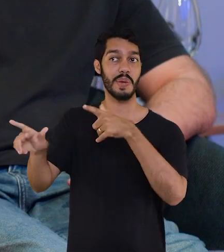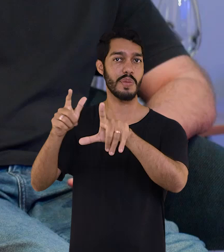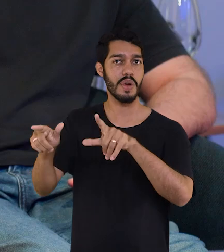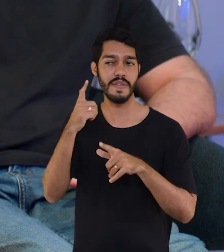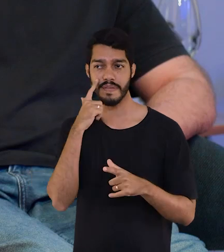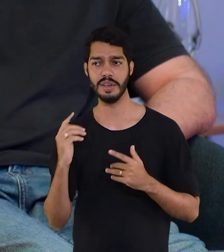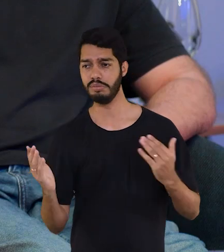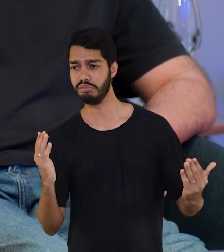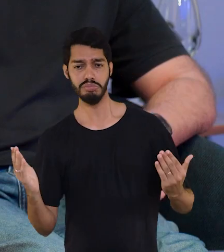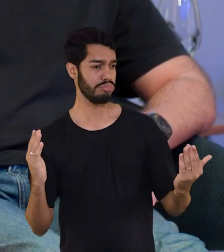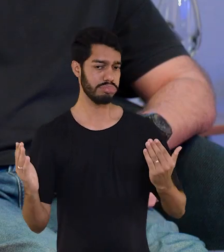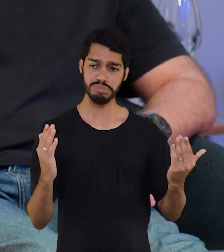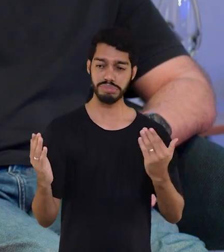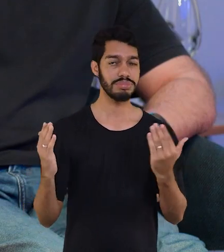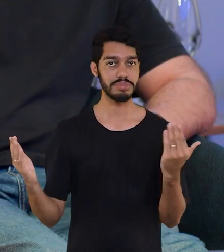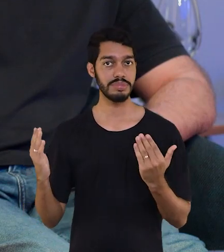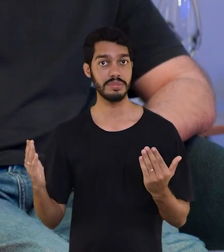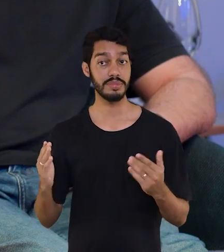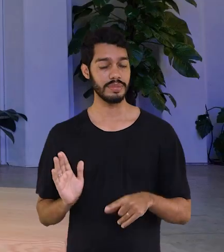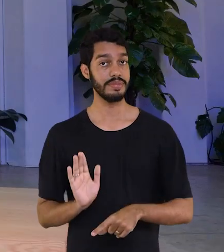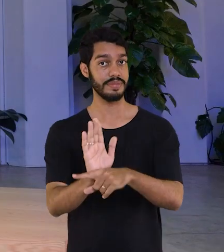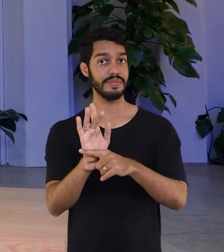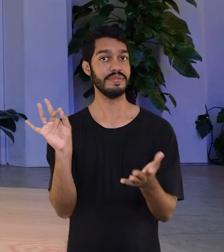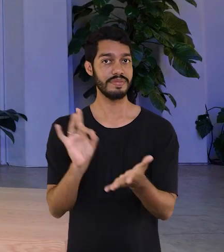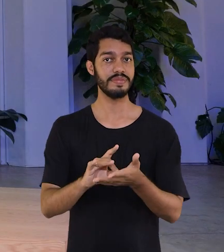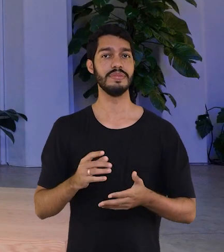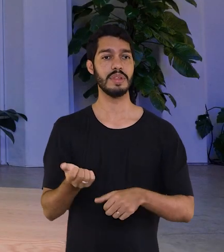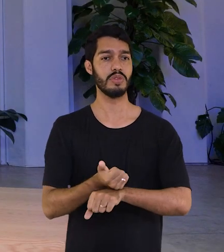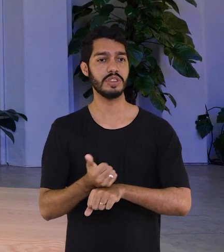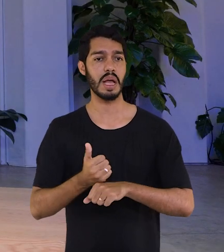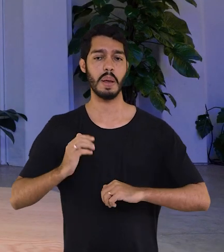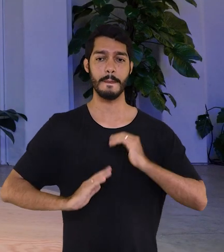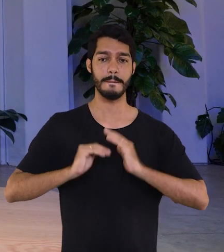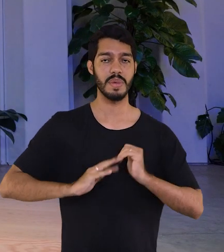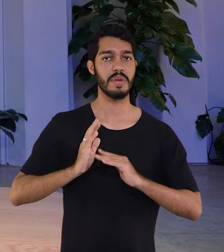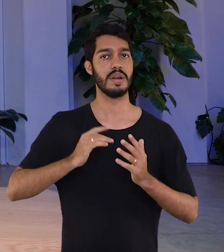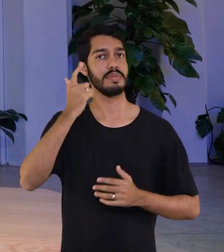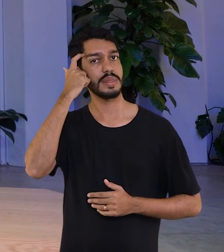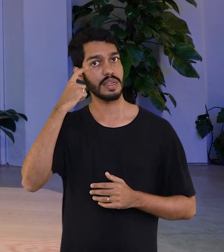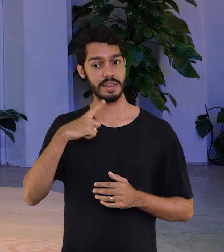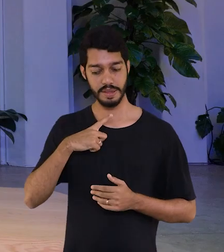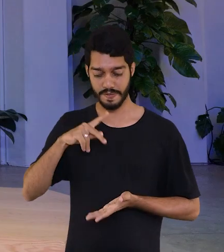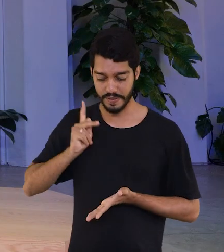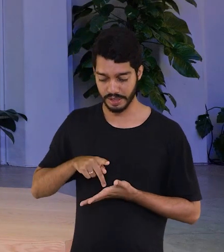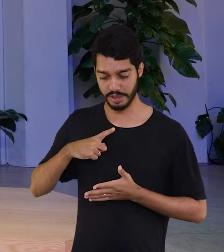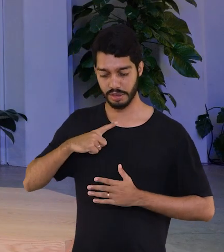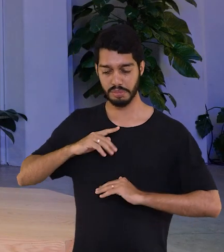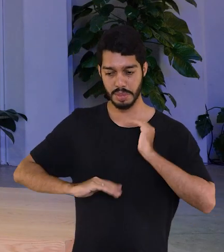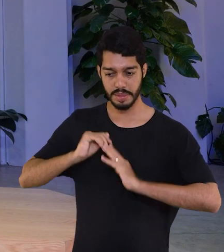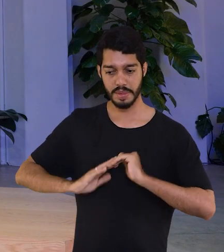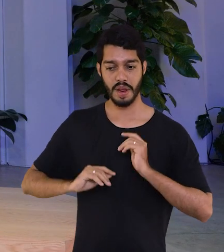elas são capazes de otimizar o trabalho de vocês, a profissão que vocês escolheram exercer, ou quem sabe a iniciativa